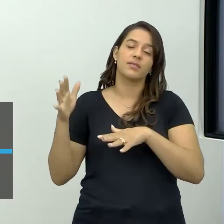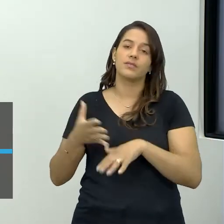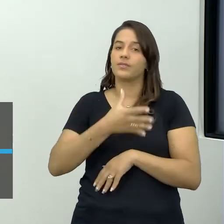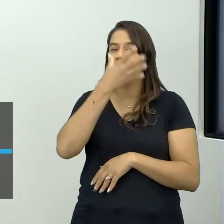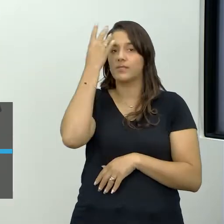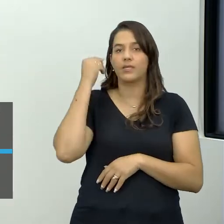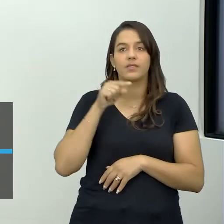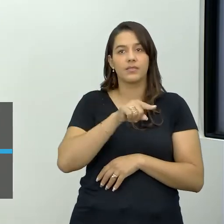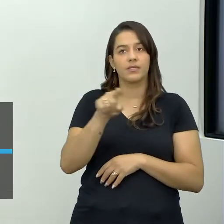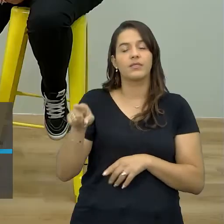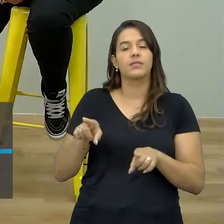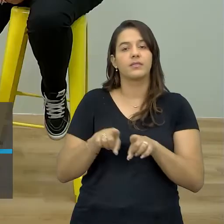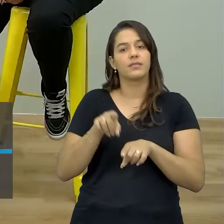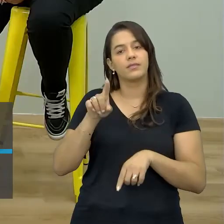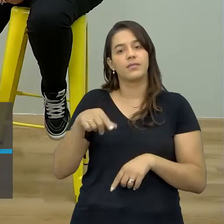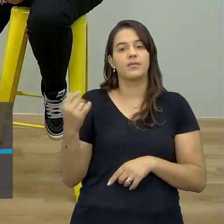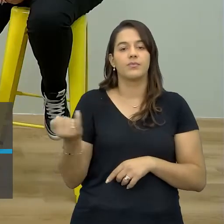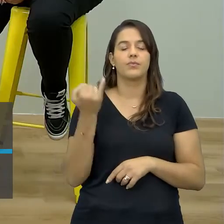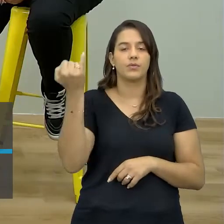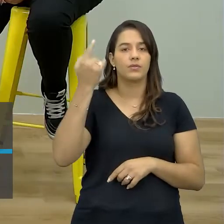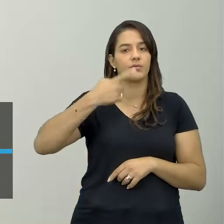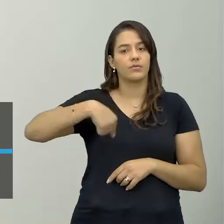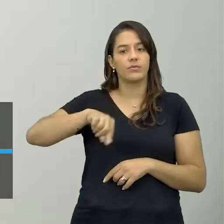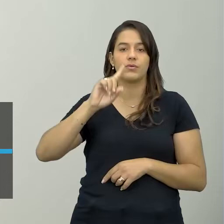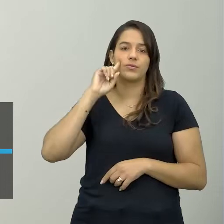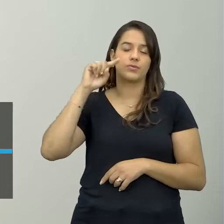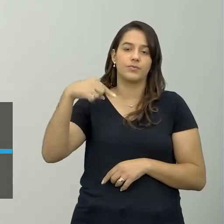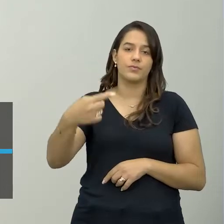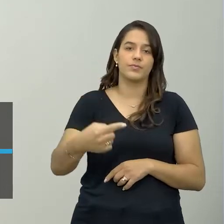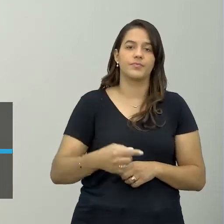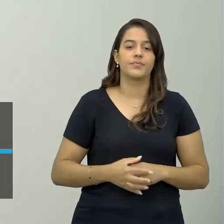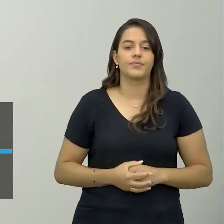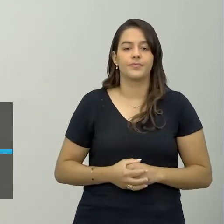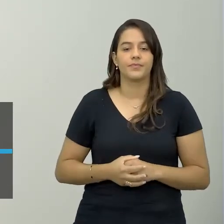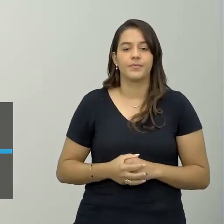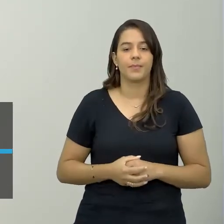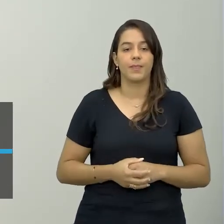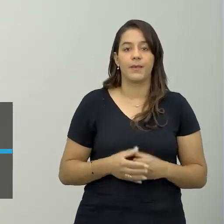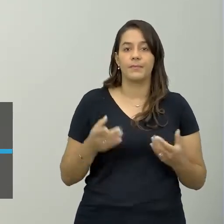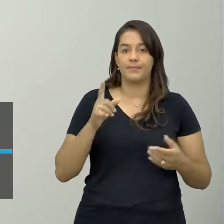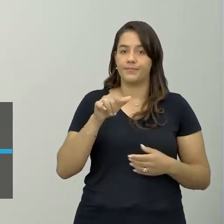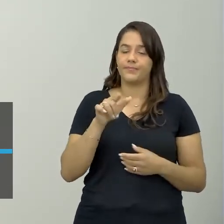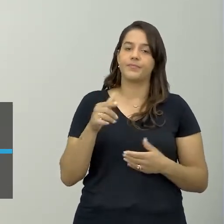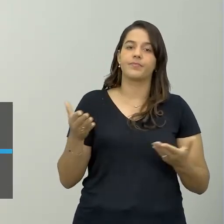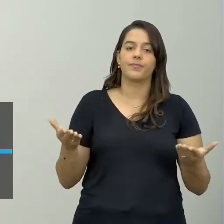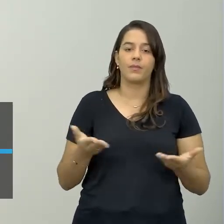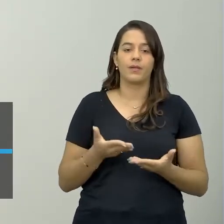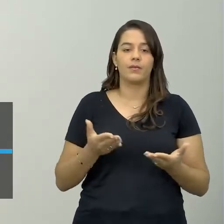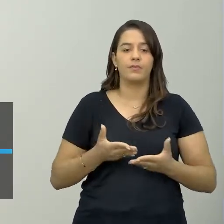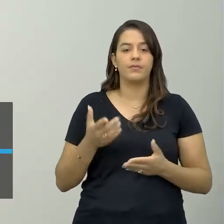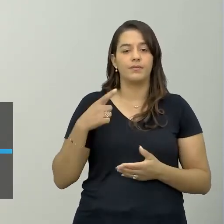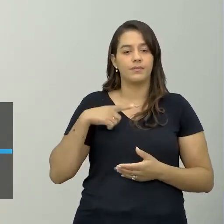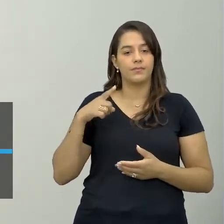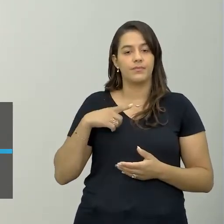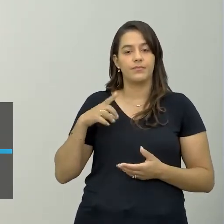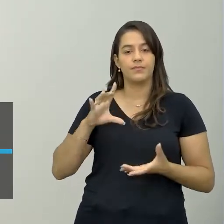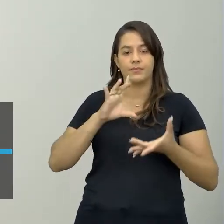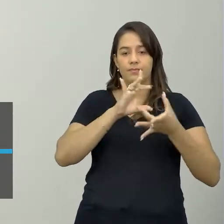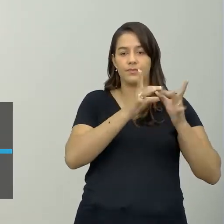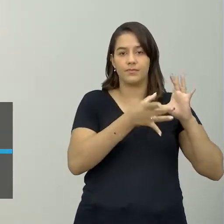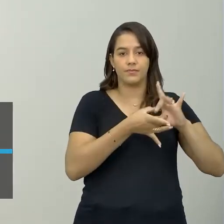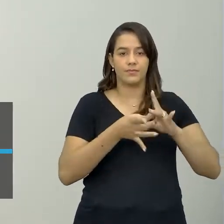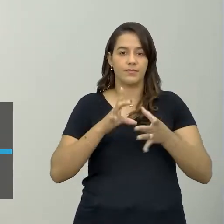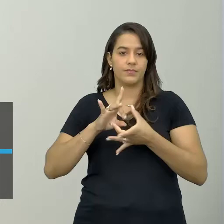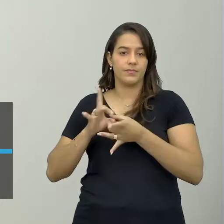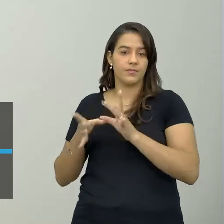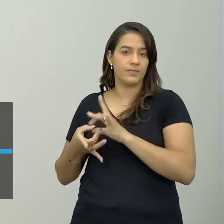importância deles, que ele tem no nosso próprio dia a dia. Eu lembrei agora que, por exemplo, teve as Olimpíadas, Copa, não sei, vocês sabem que